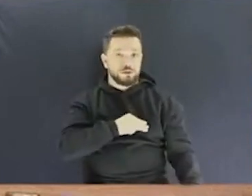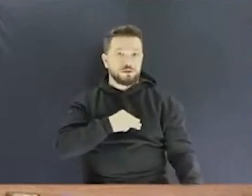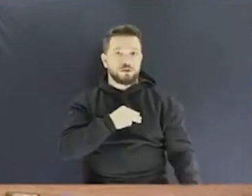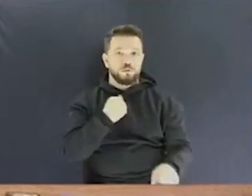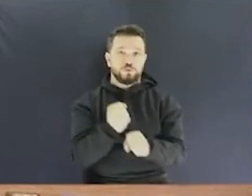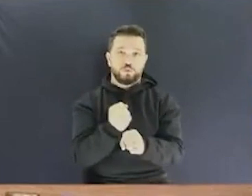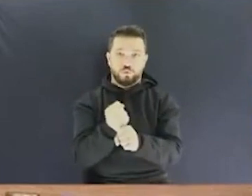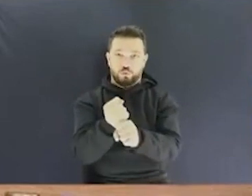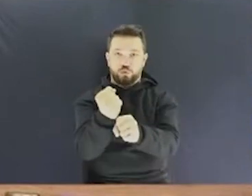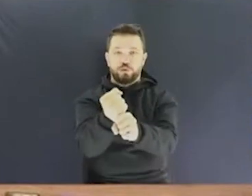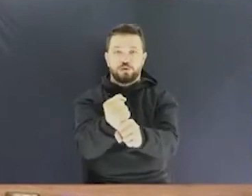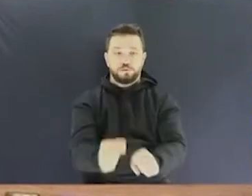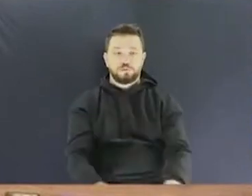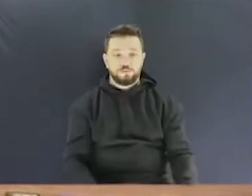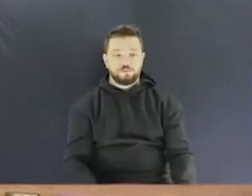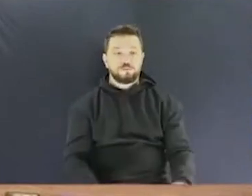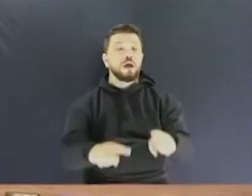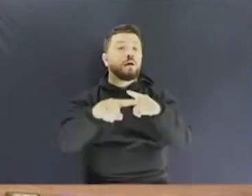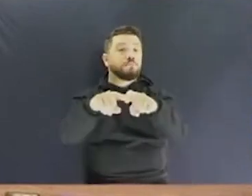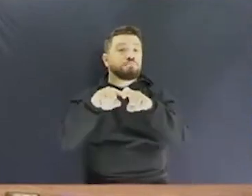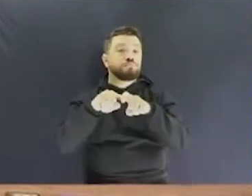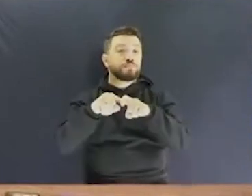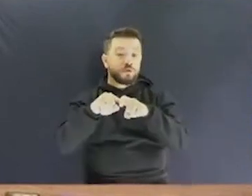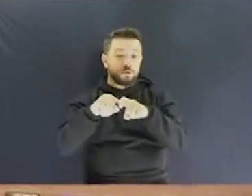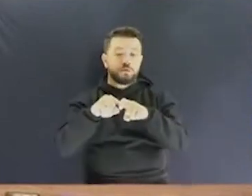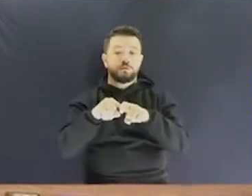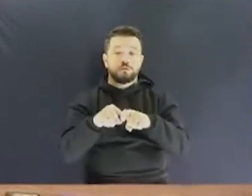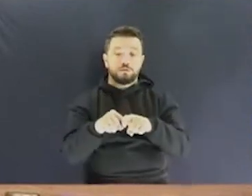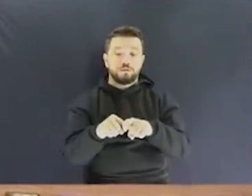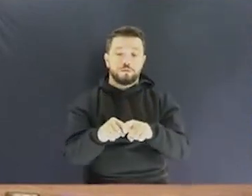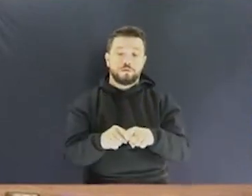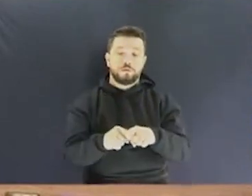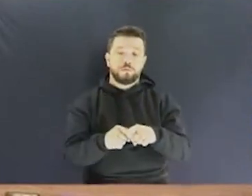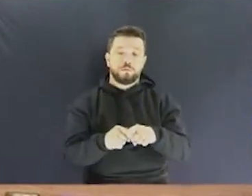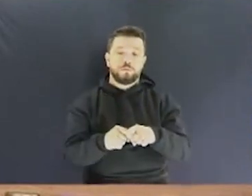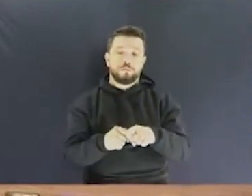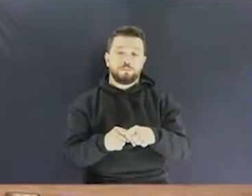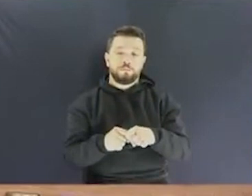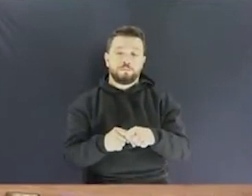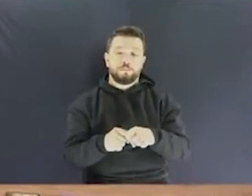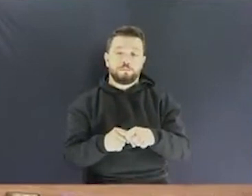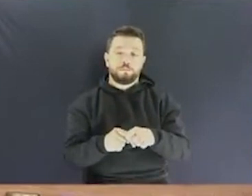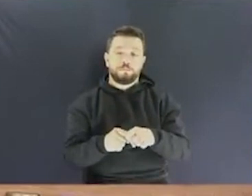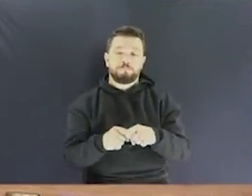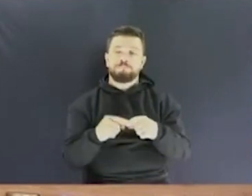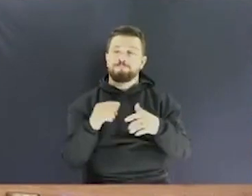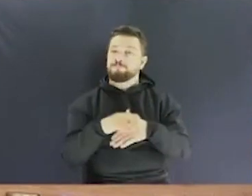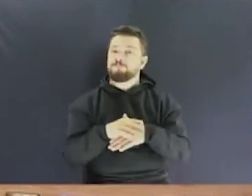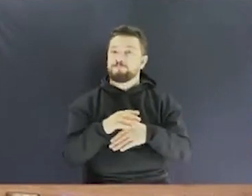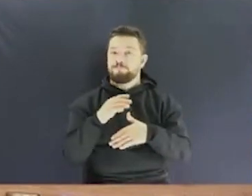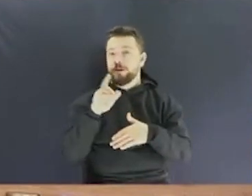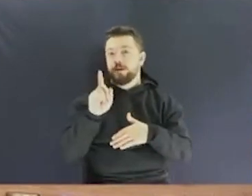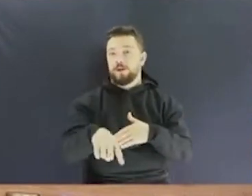né? Então, por isso, nós trazemos para essa prestação de conta, até para trazer mais transparência ao cidadão e aqui para os senhores. Então,